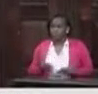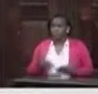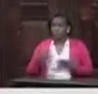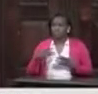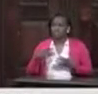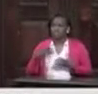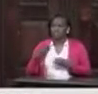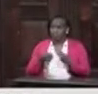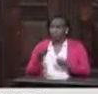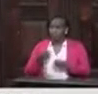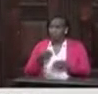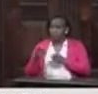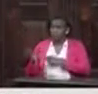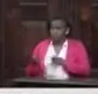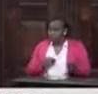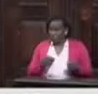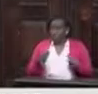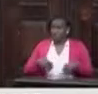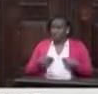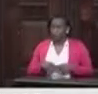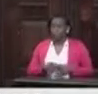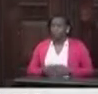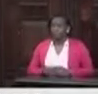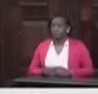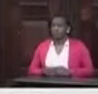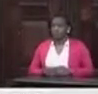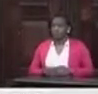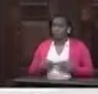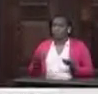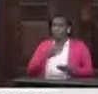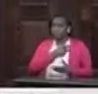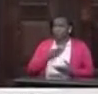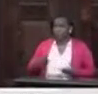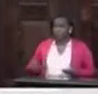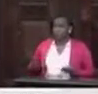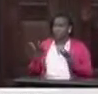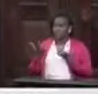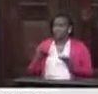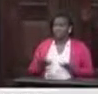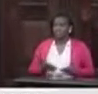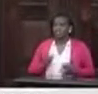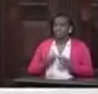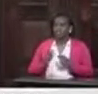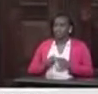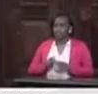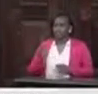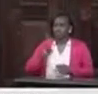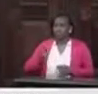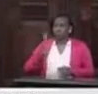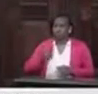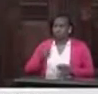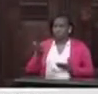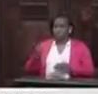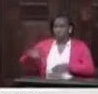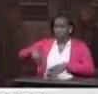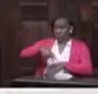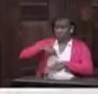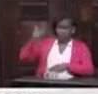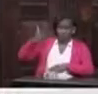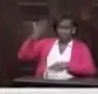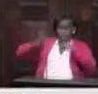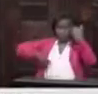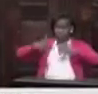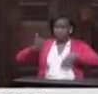do Fórum Permanente das Mulheres Negras. Senhor presidente, eu queria fazer uso dessa tribuna